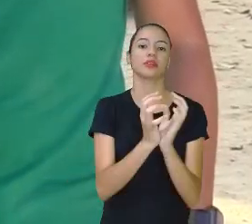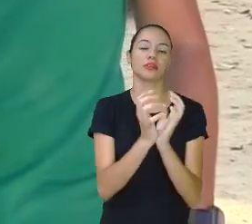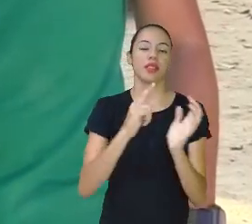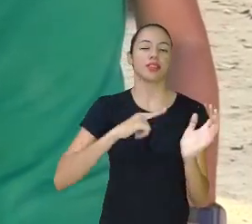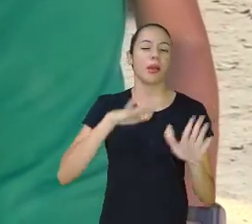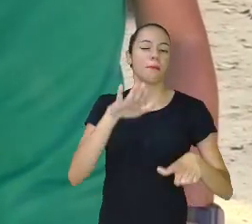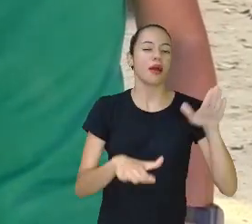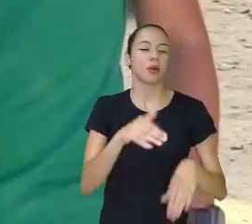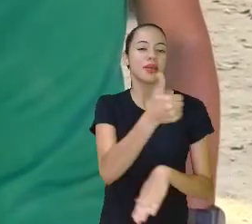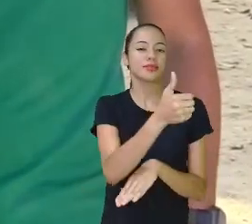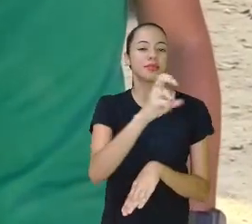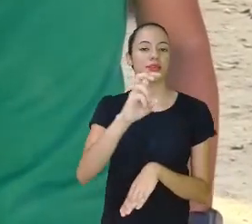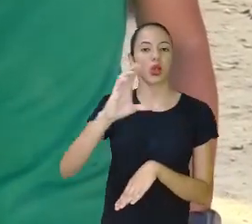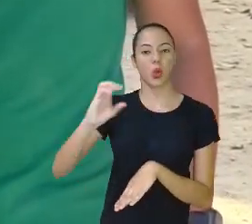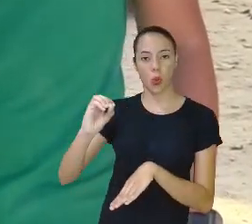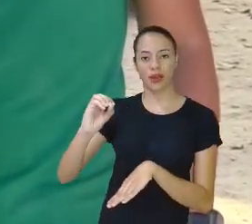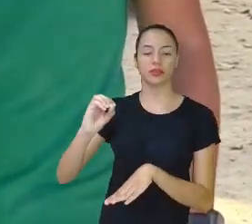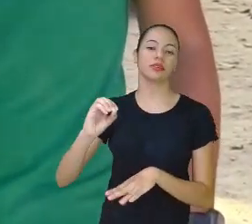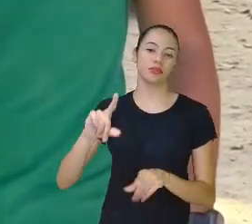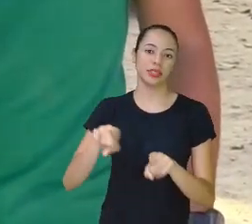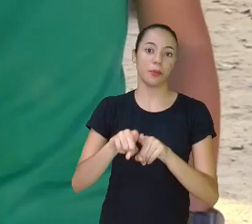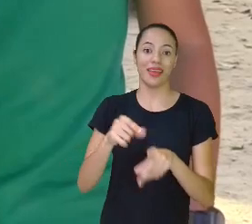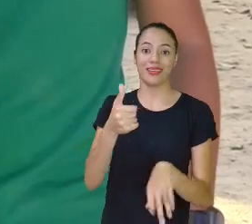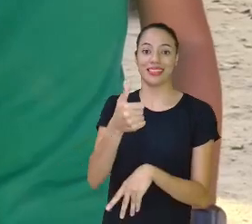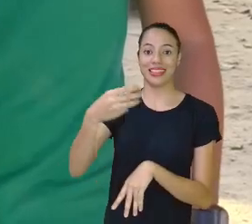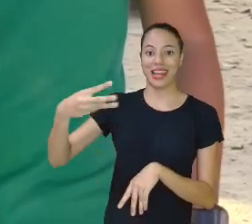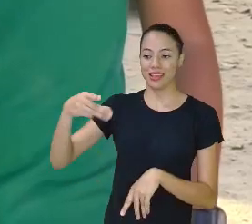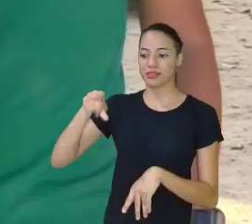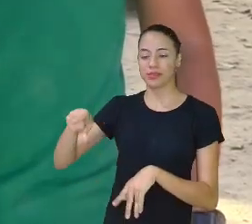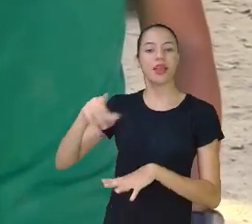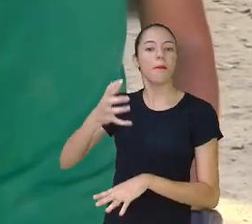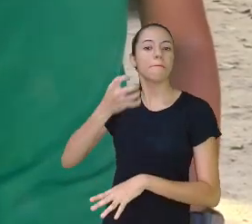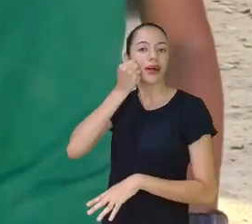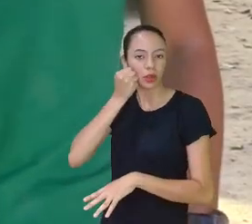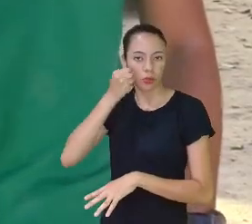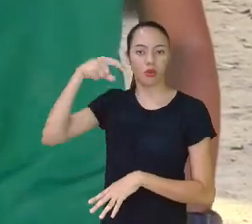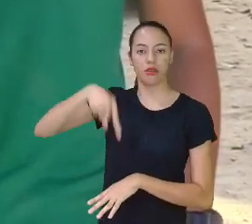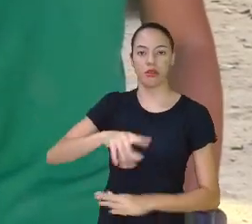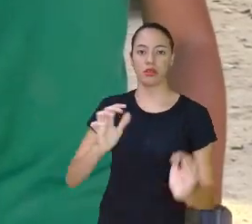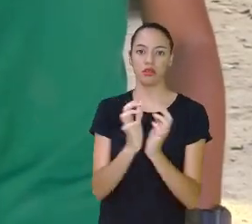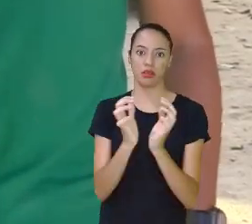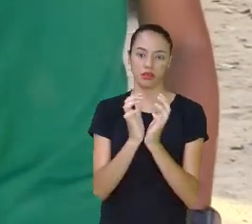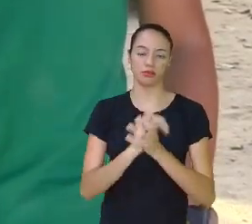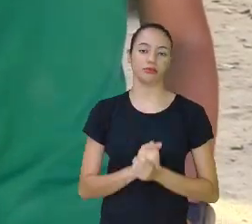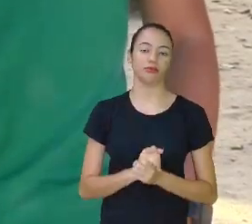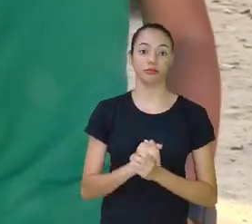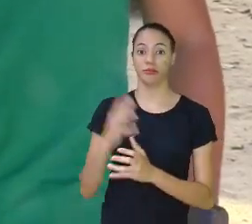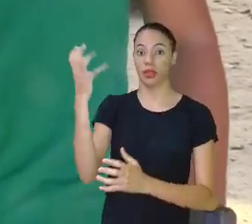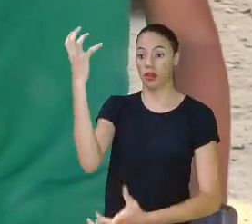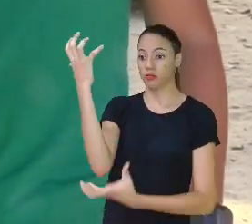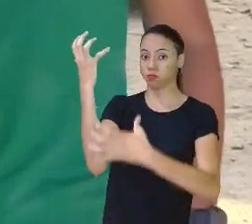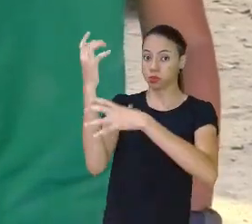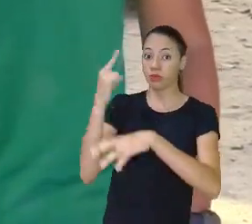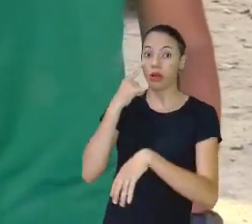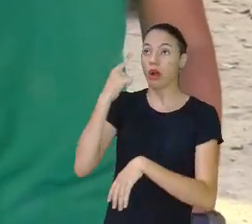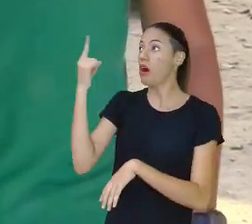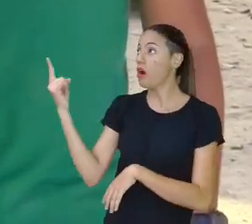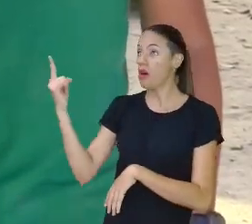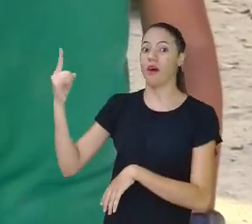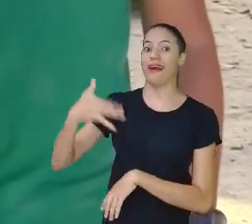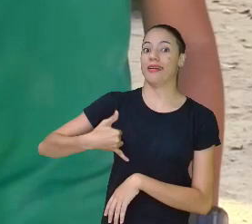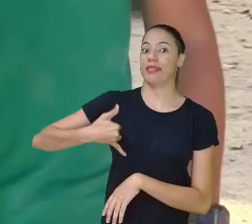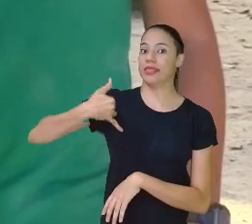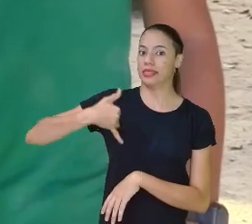uns 150 e 13 são tombados. Esse baobá daqui, gente, a idade dele, segundo